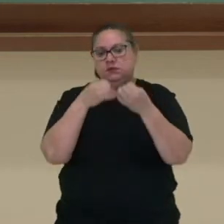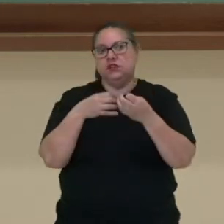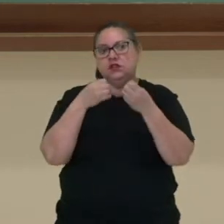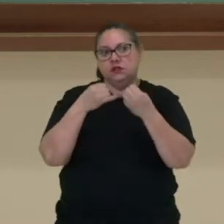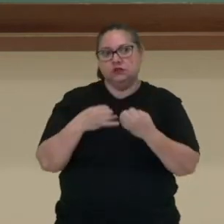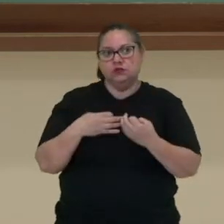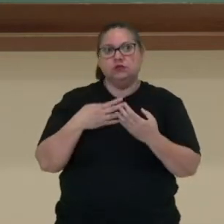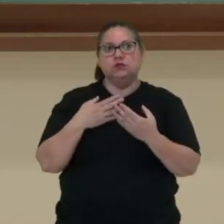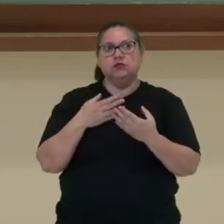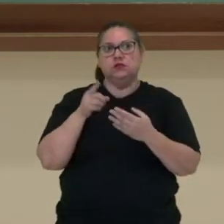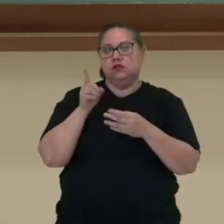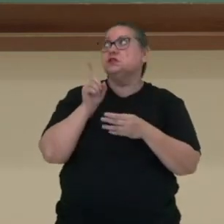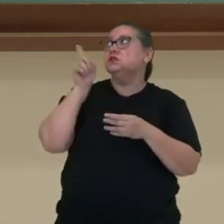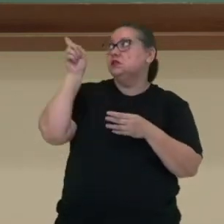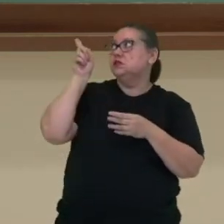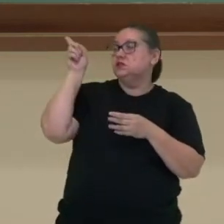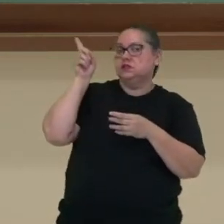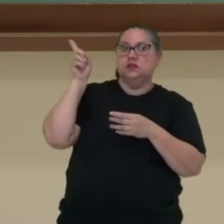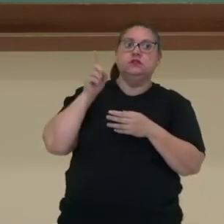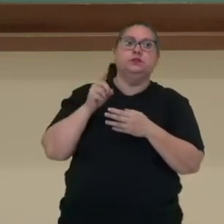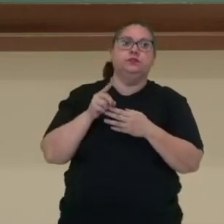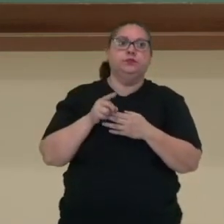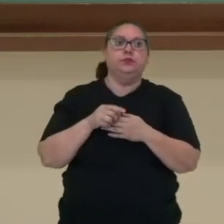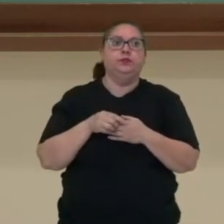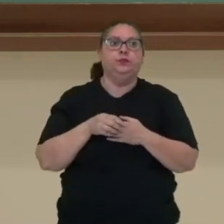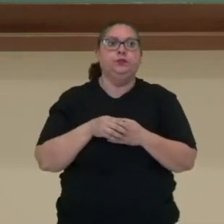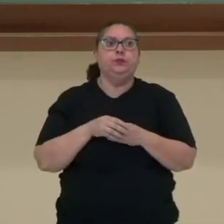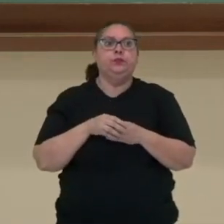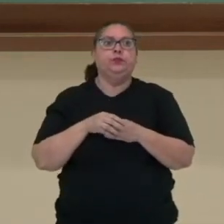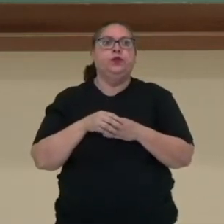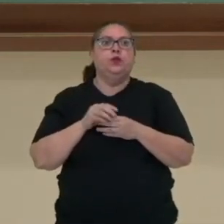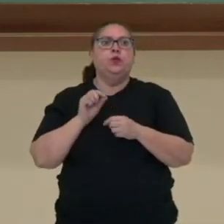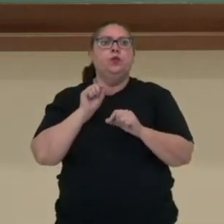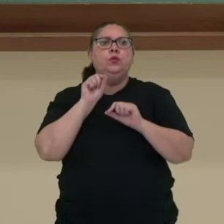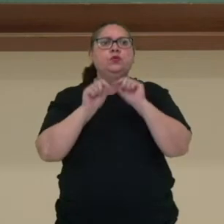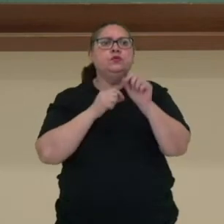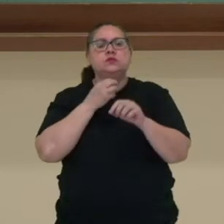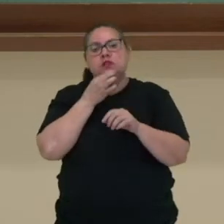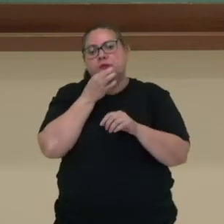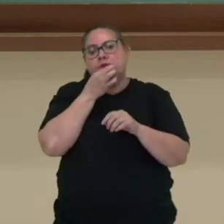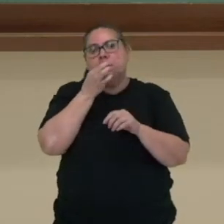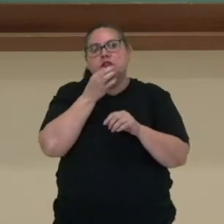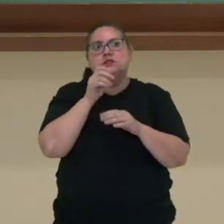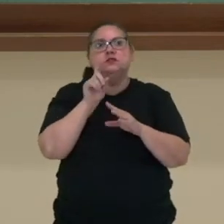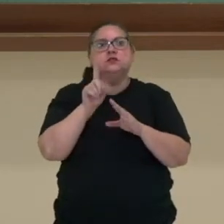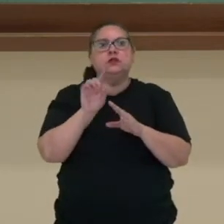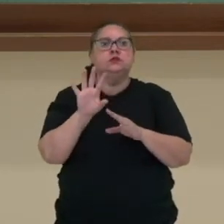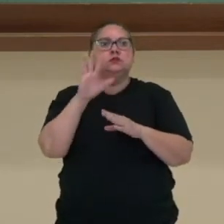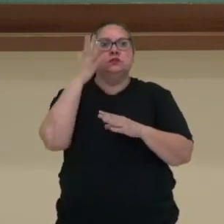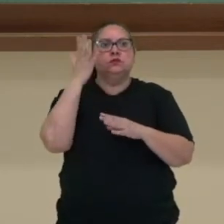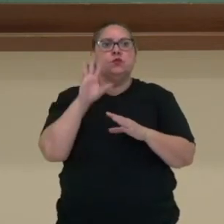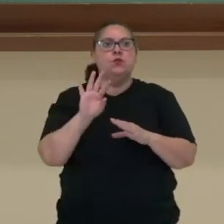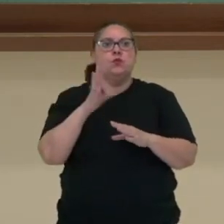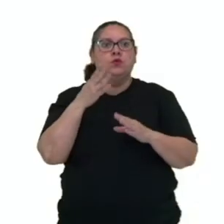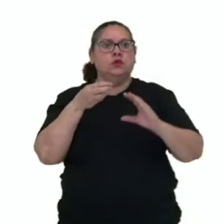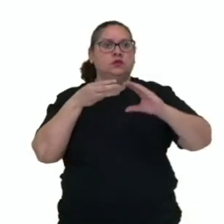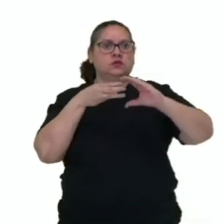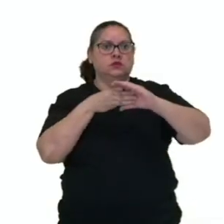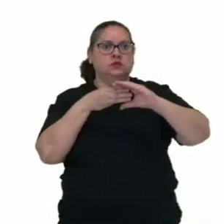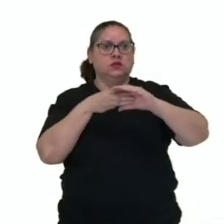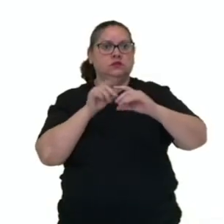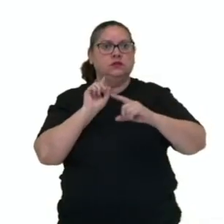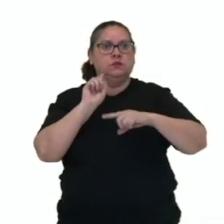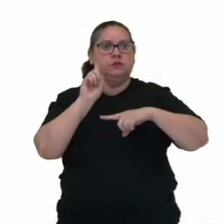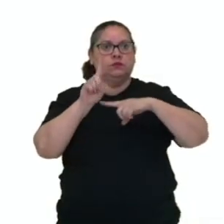aqui nesse slide de replicação viral. O que você acha que acontece com a